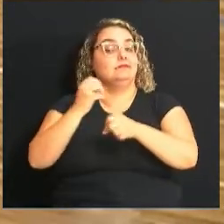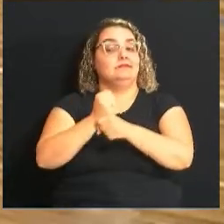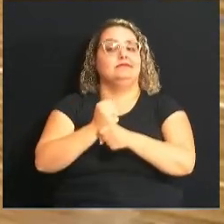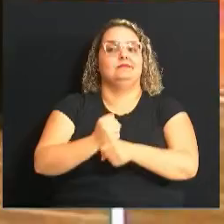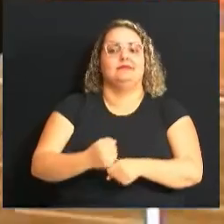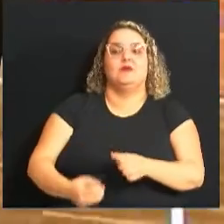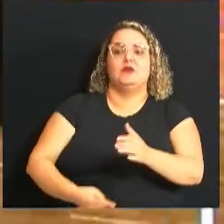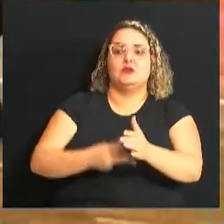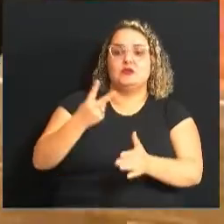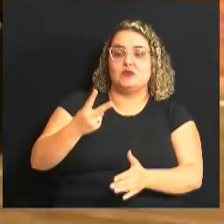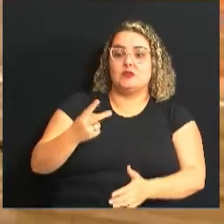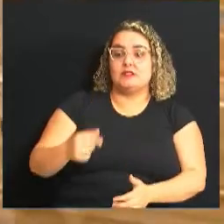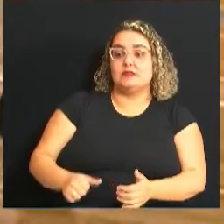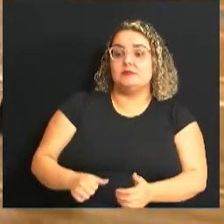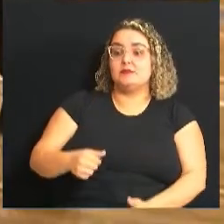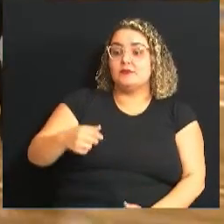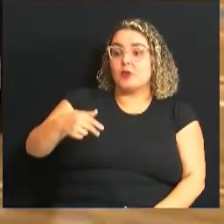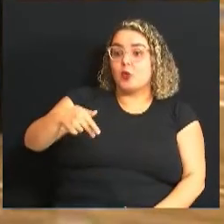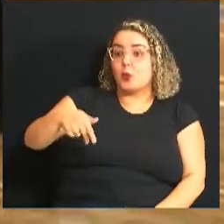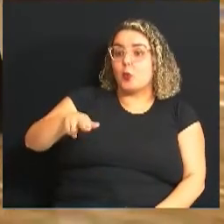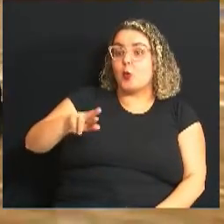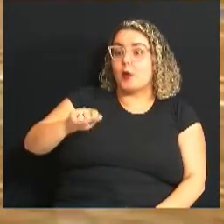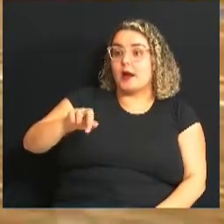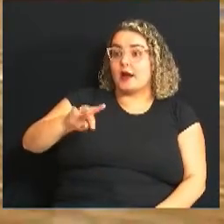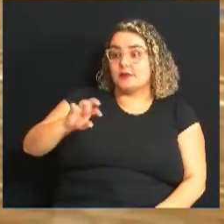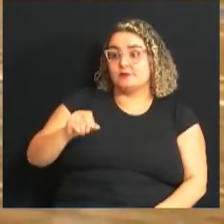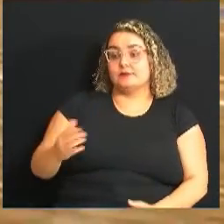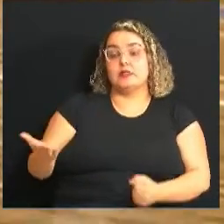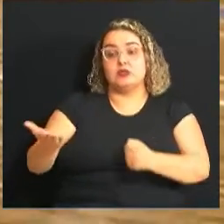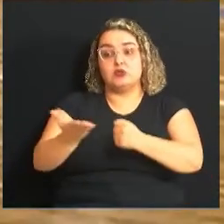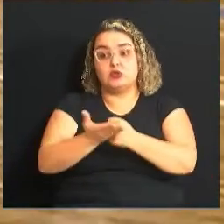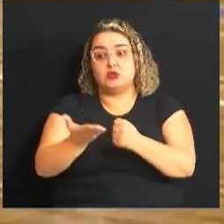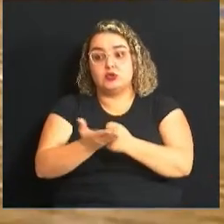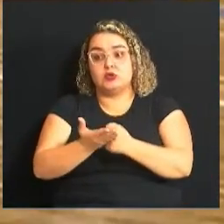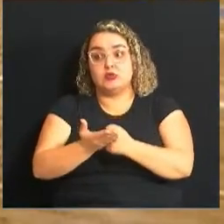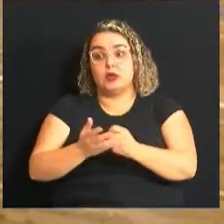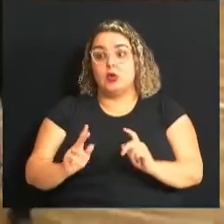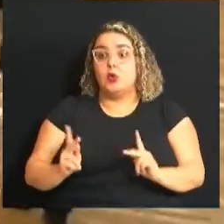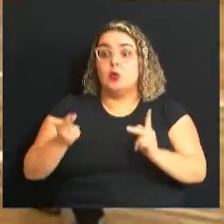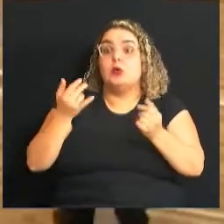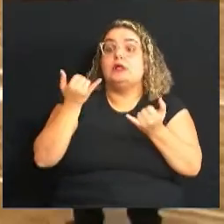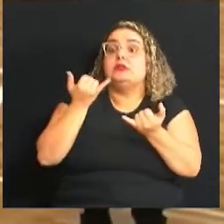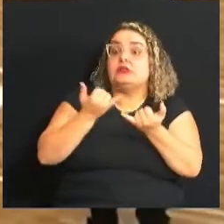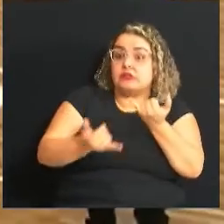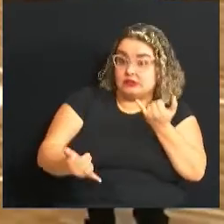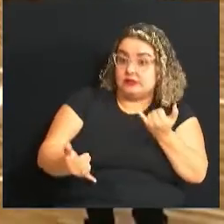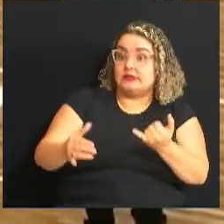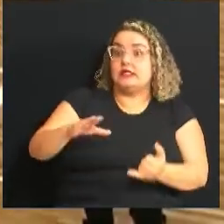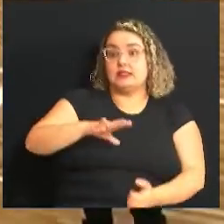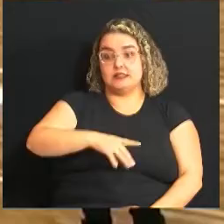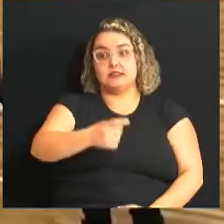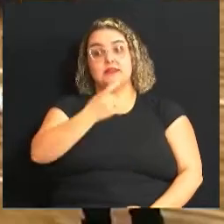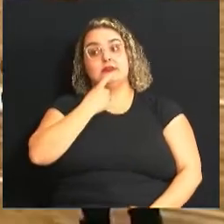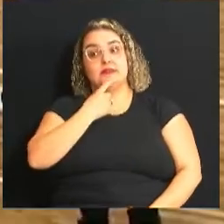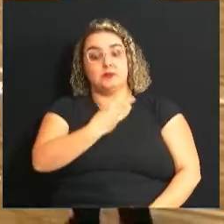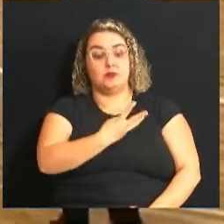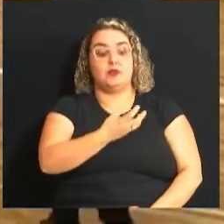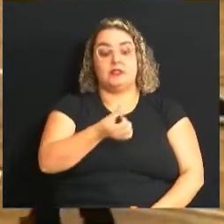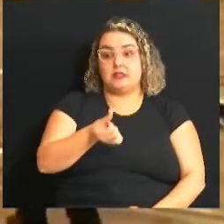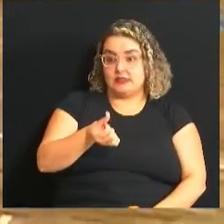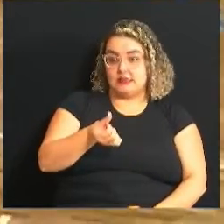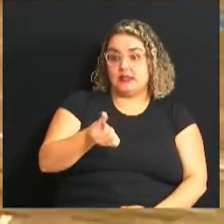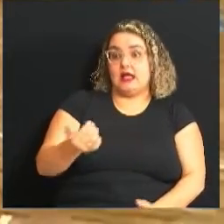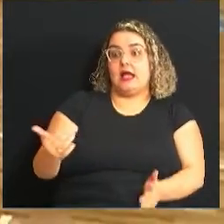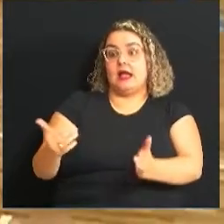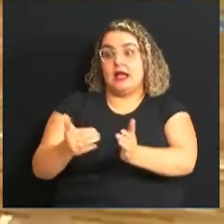primeiros quartos. Mas foram para o intervalo com vitória parcial das campineiras por